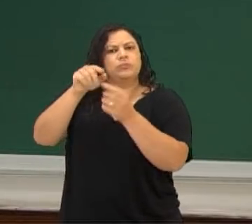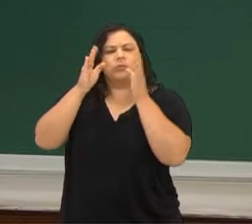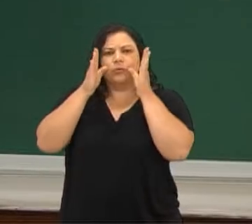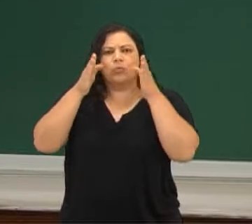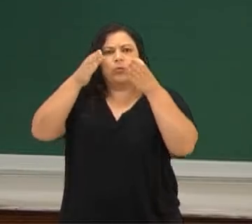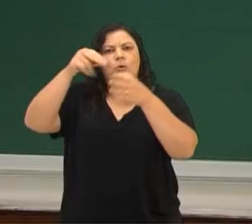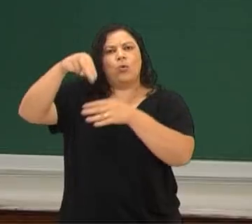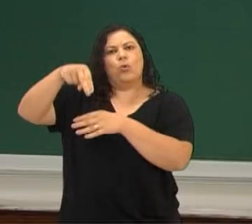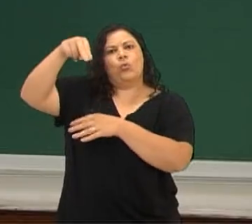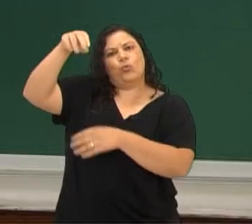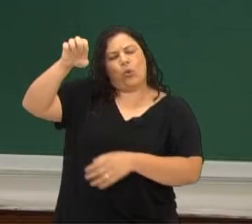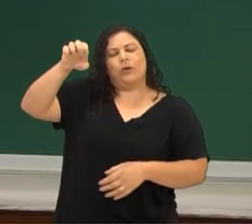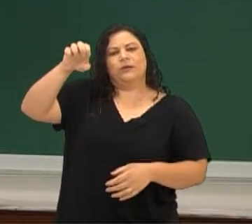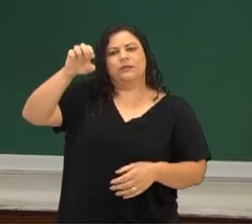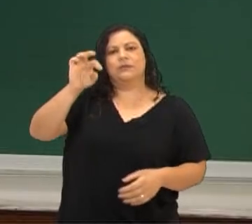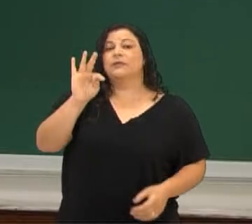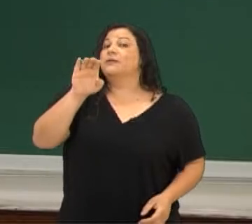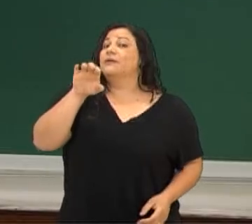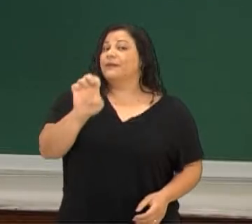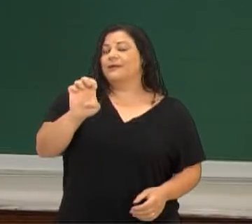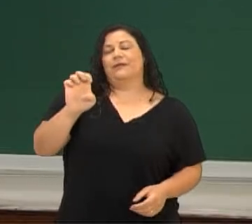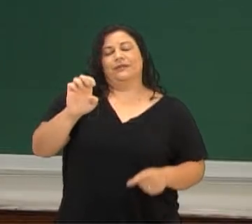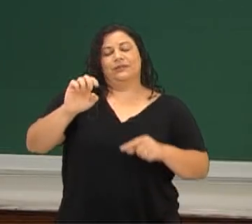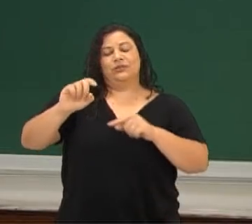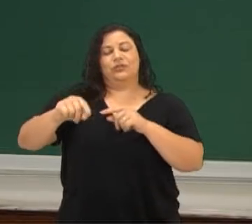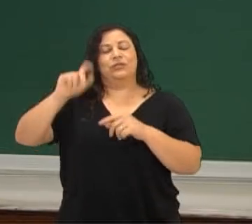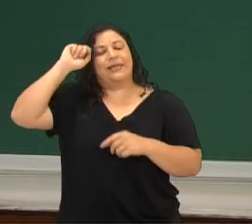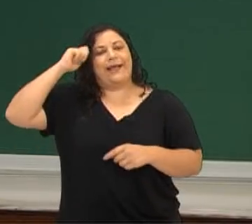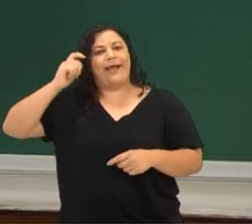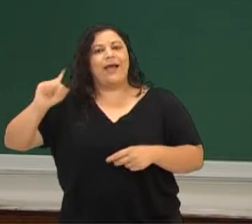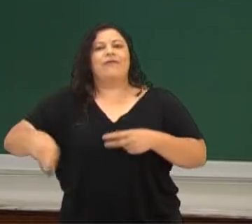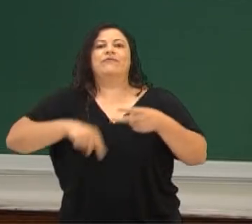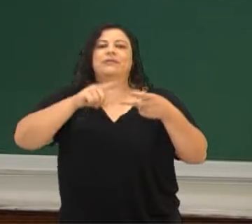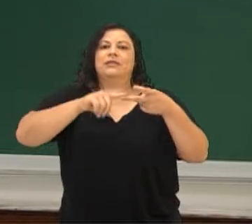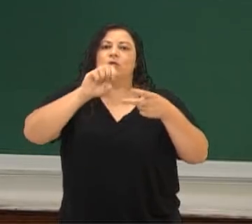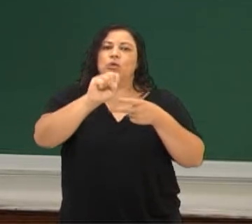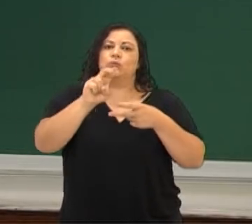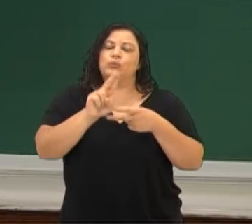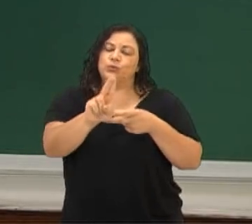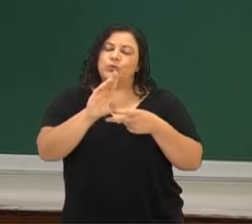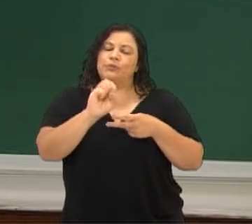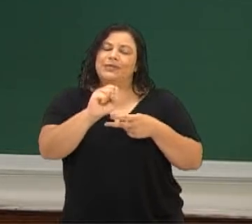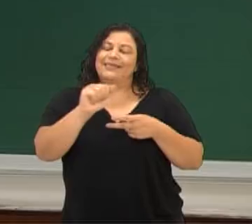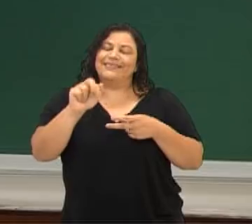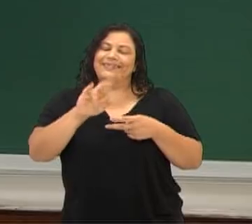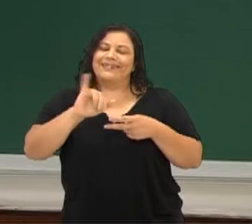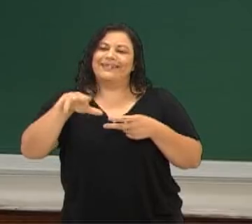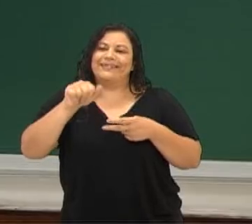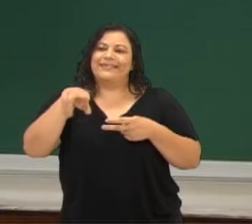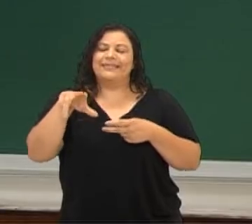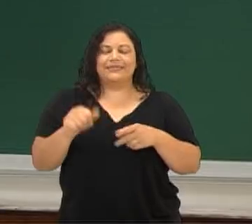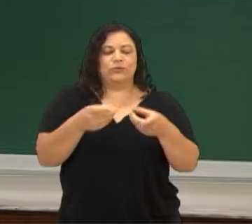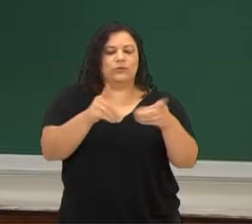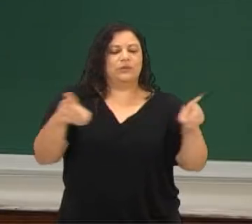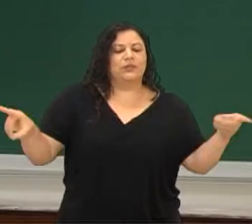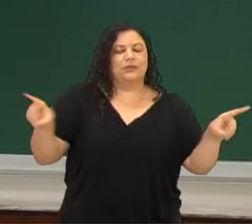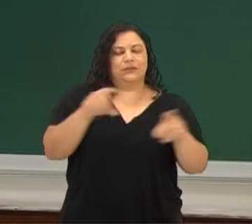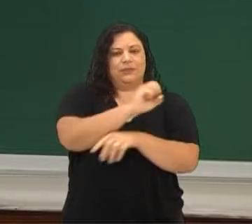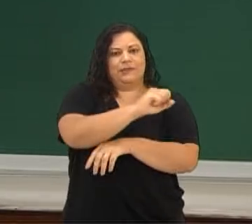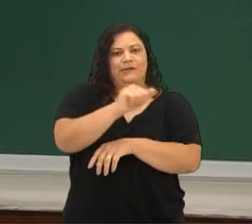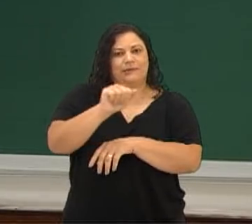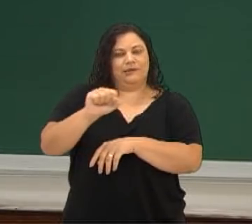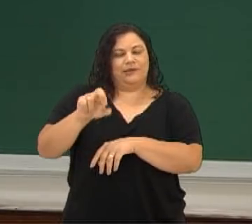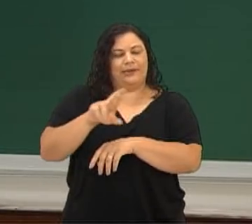da África, depois a subsaariana. Essa é a regionalização mais conhecida, tendo o Saara, o deserto do Saara, como um divisor natural